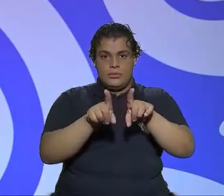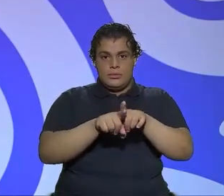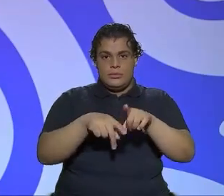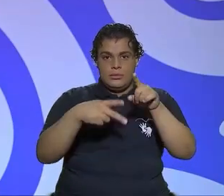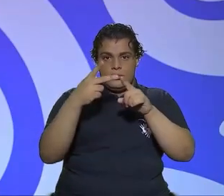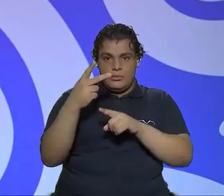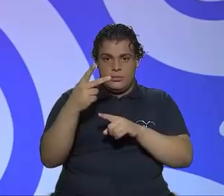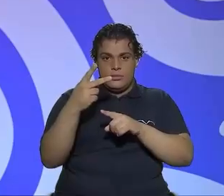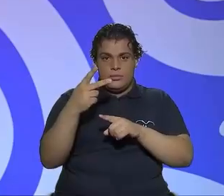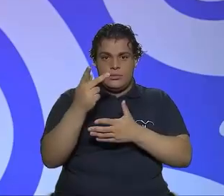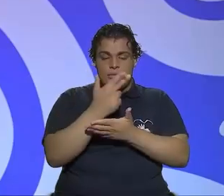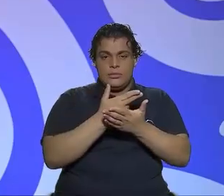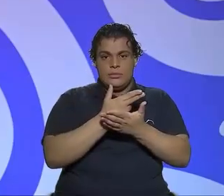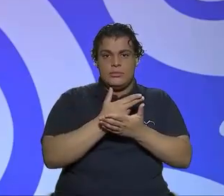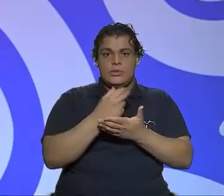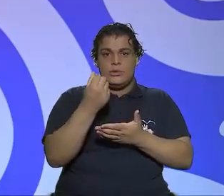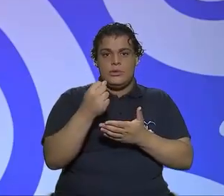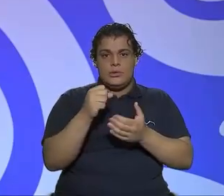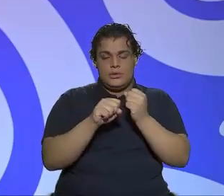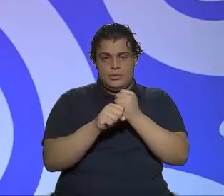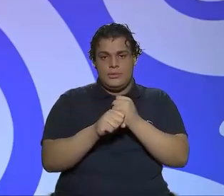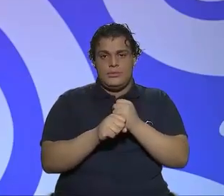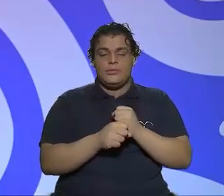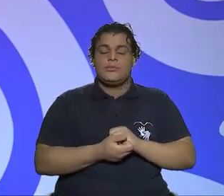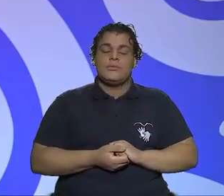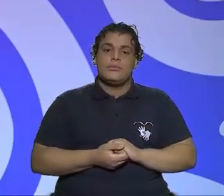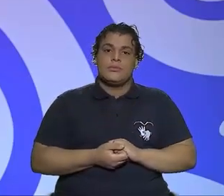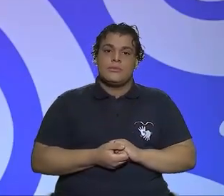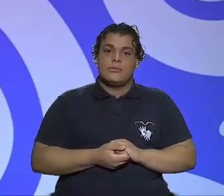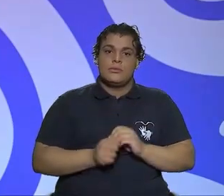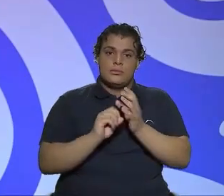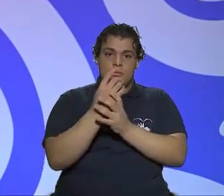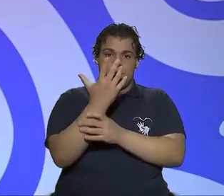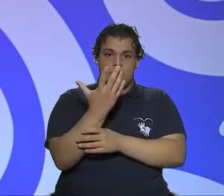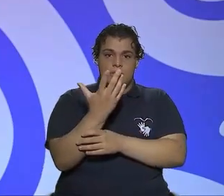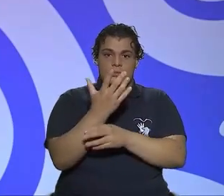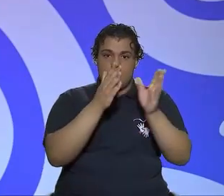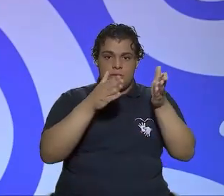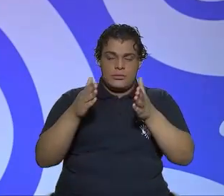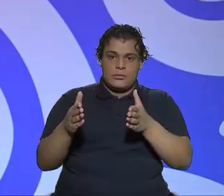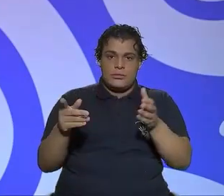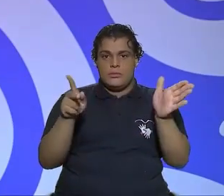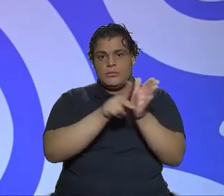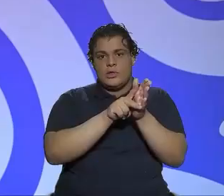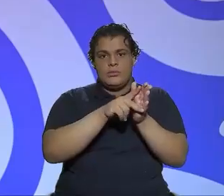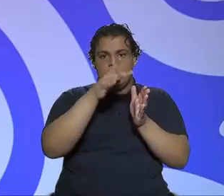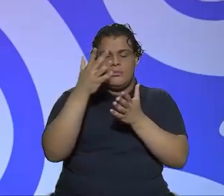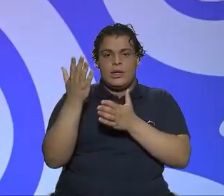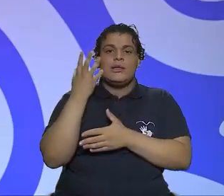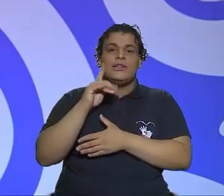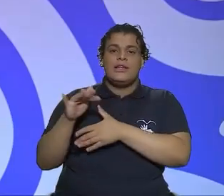categoria 2 de desenho, de 6 a 8 anos. A criação de uma categoria voltada a crianças e adolescentes